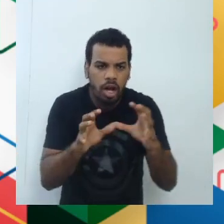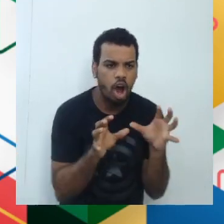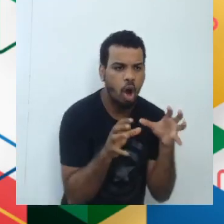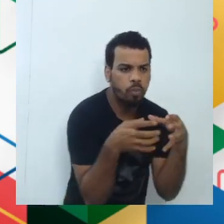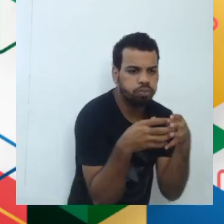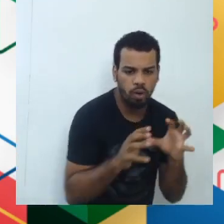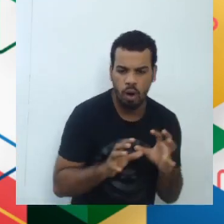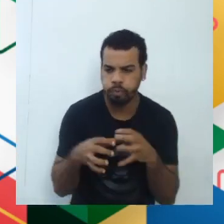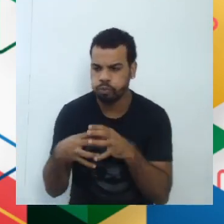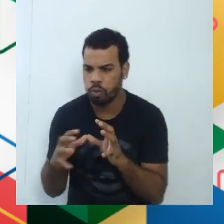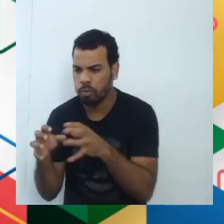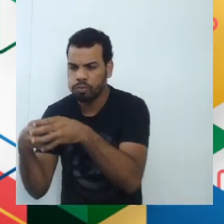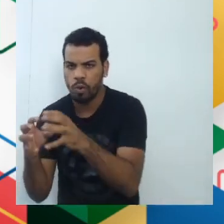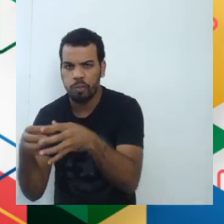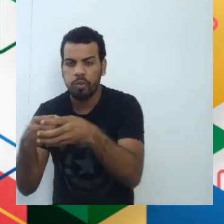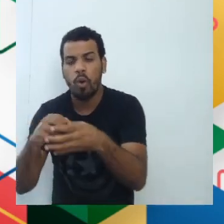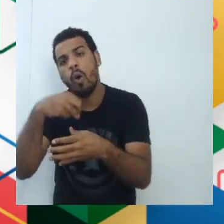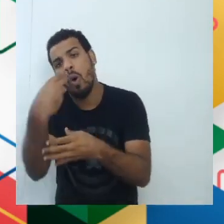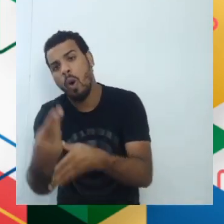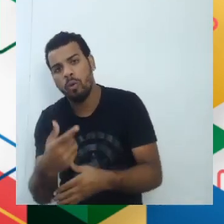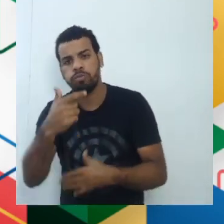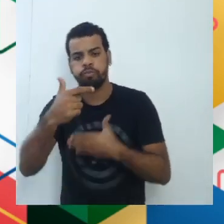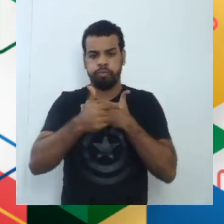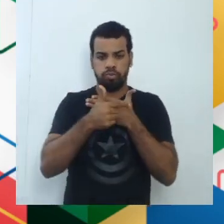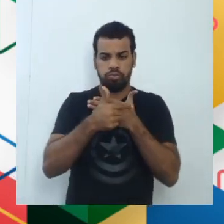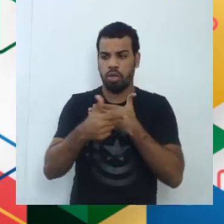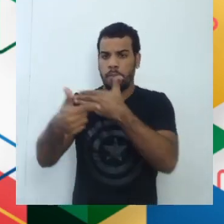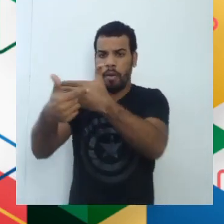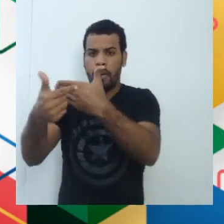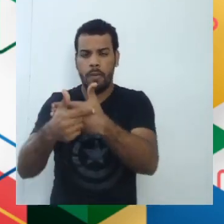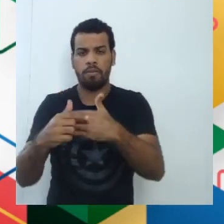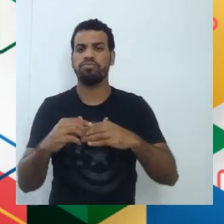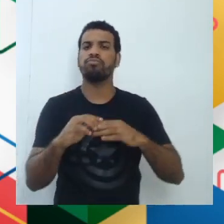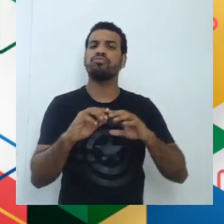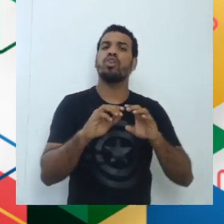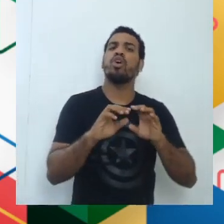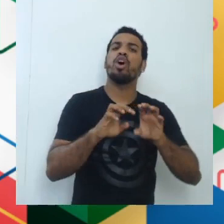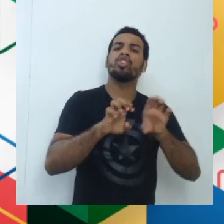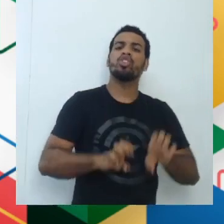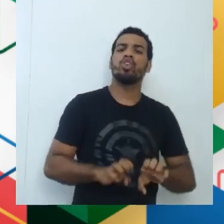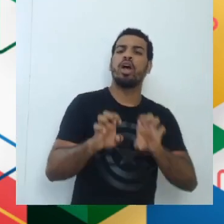grupos ou conjuntos de papéis estruturalmente